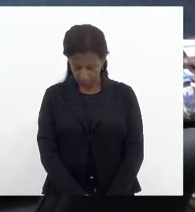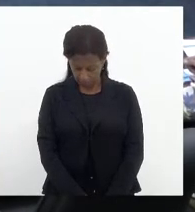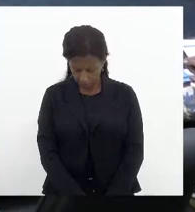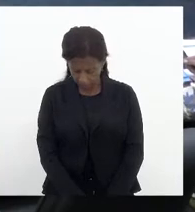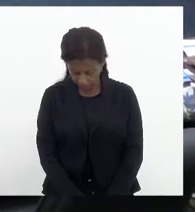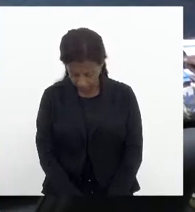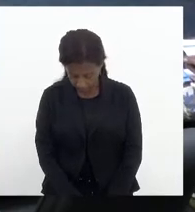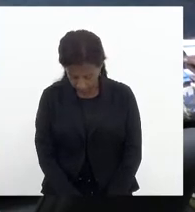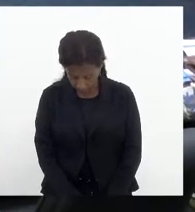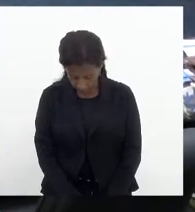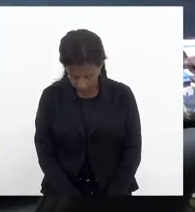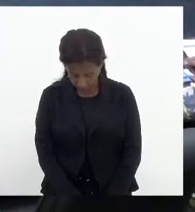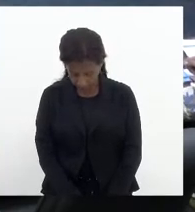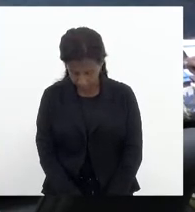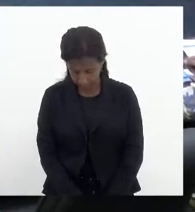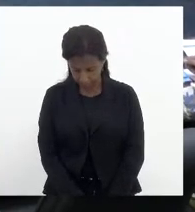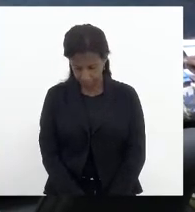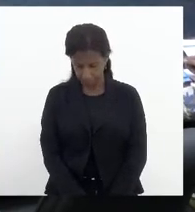Obrigado.